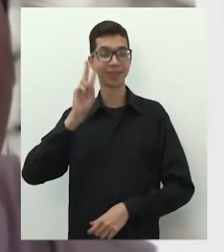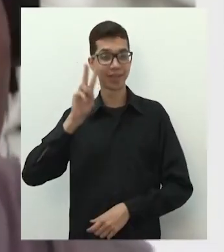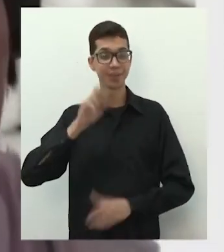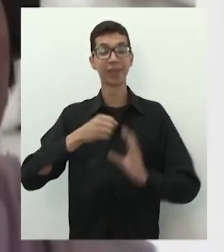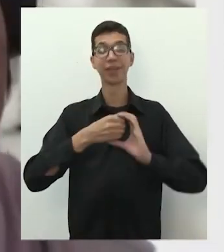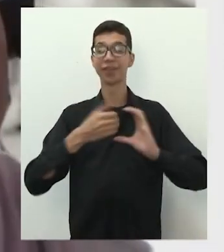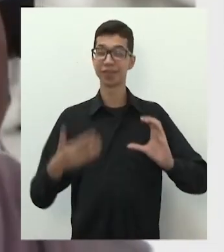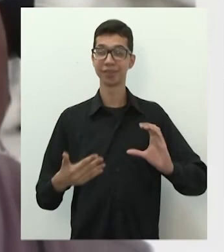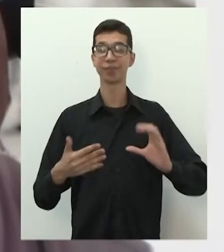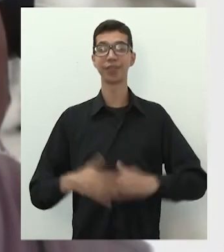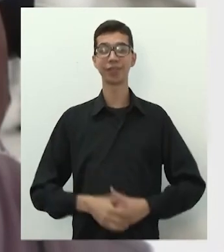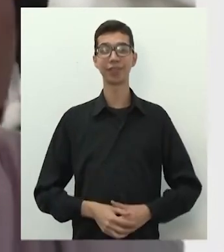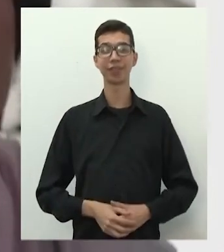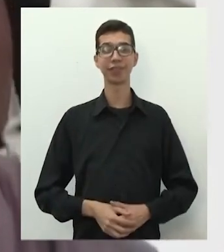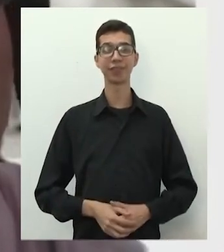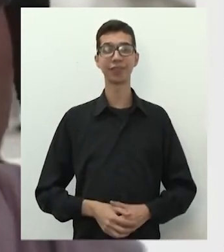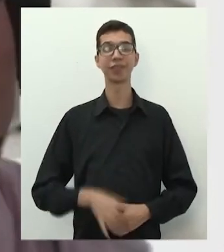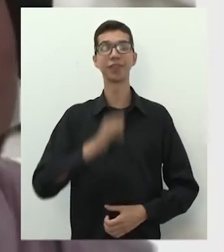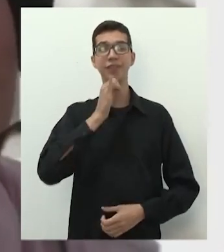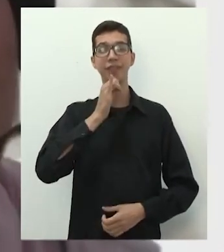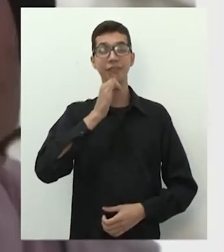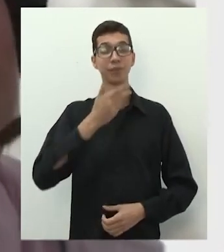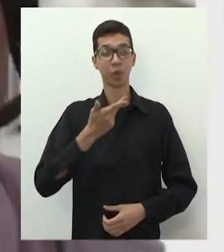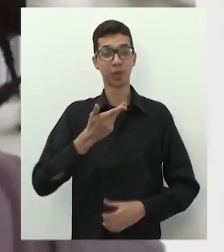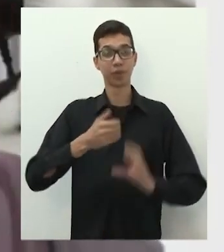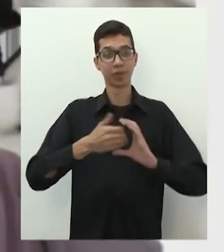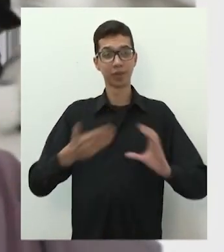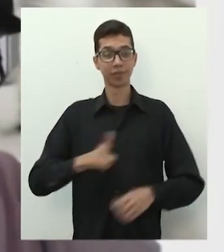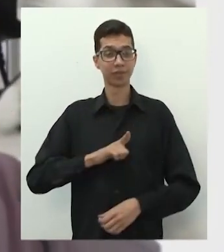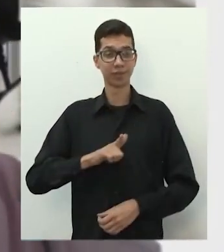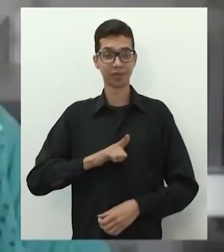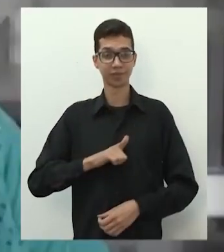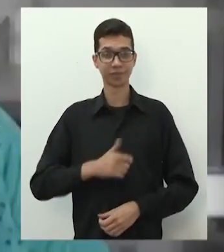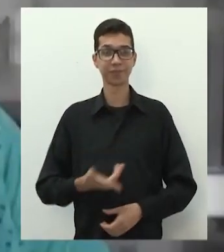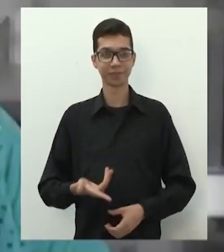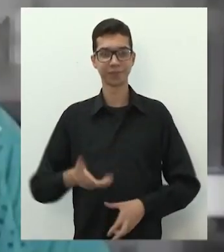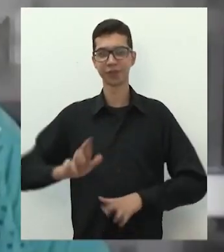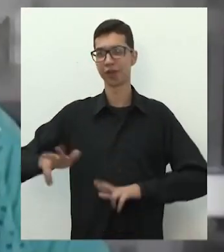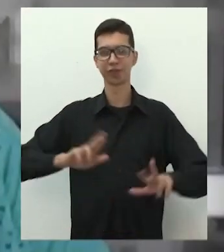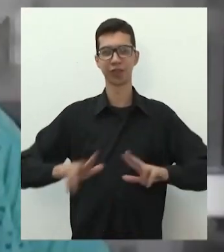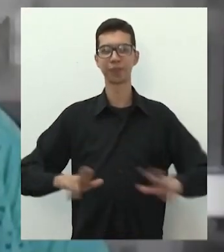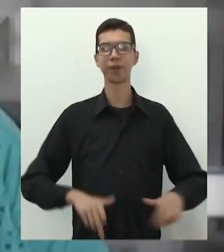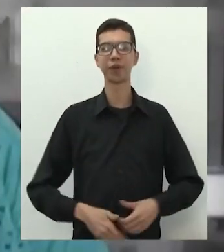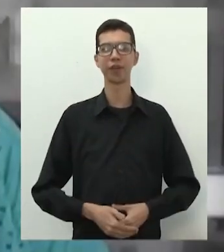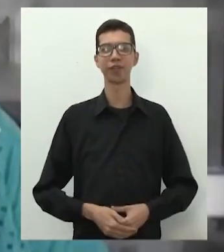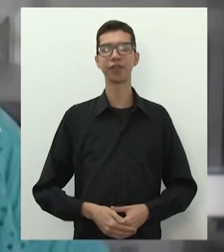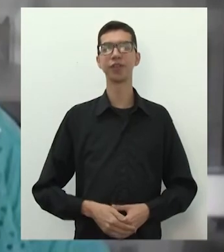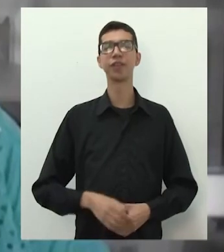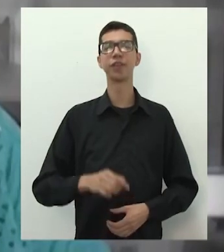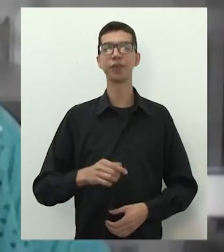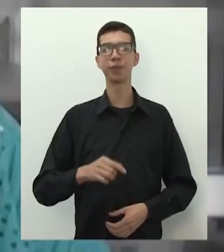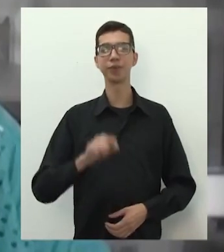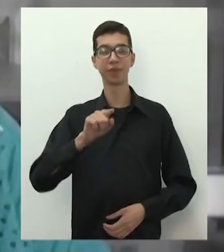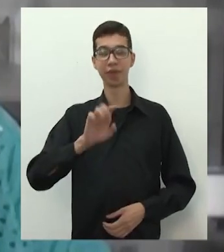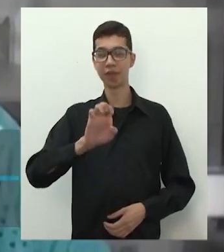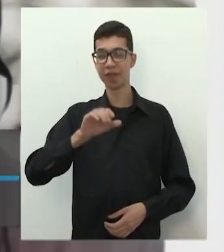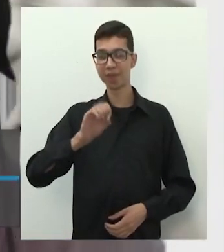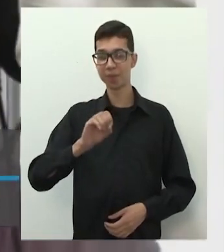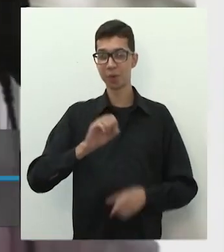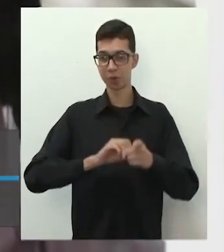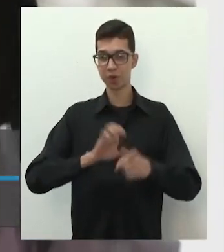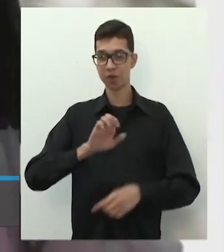corta a cabeça e põe outra cabeça. Você fala, nossa, que maluco, isso é um exercício de identidade que você já fazia na vida real, lembra